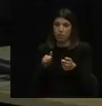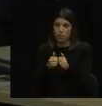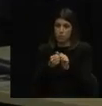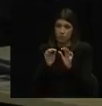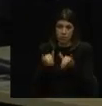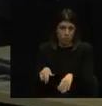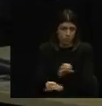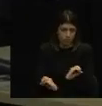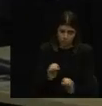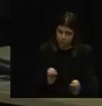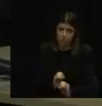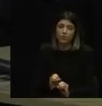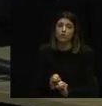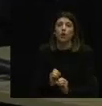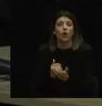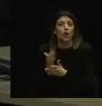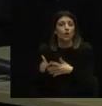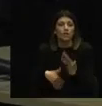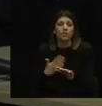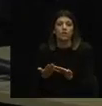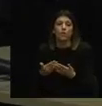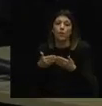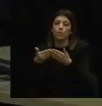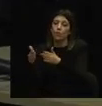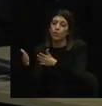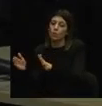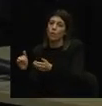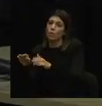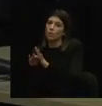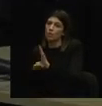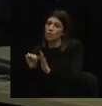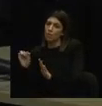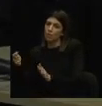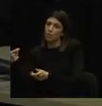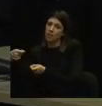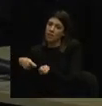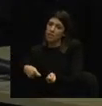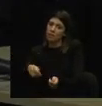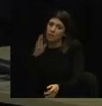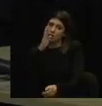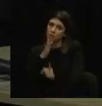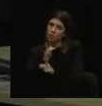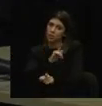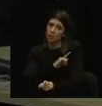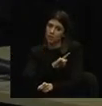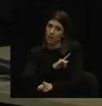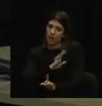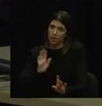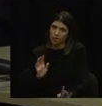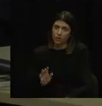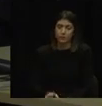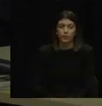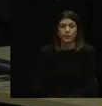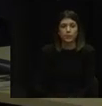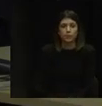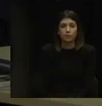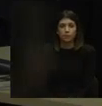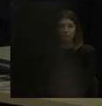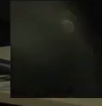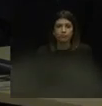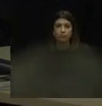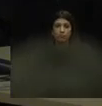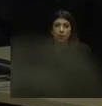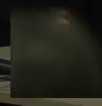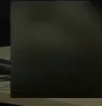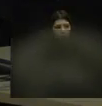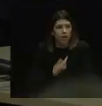problemas de base e continua a abrir muito a porta a programas de financiamento dirigidos ao edificado privado. É preciso